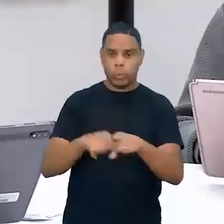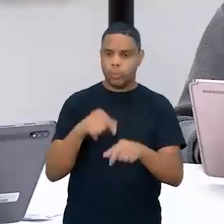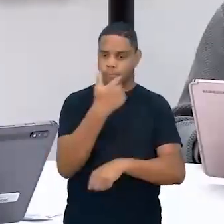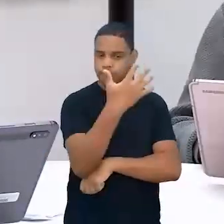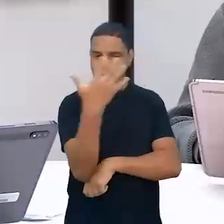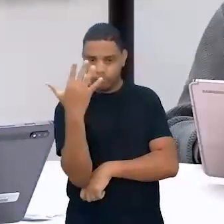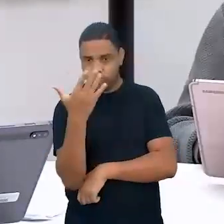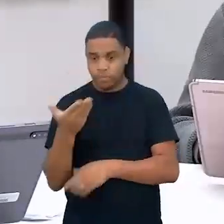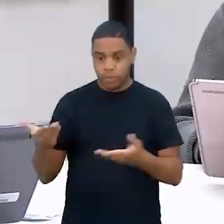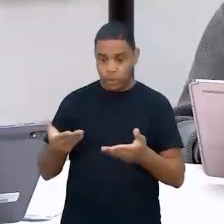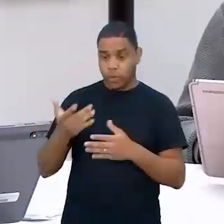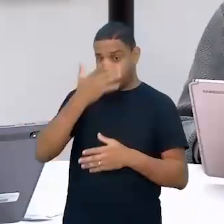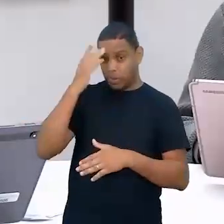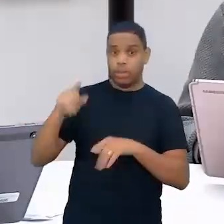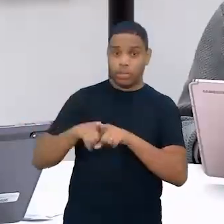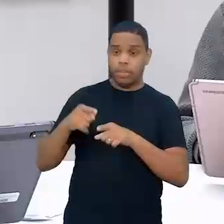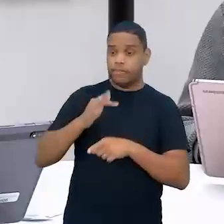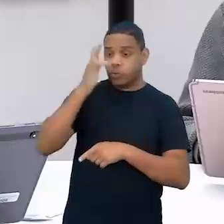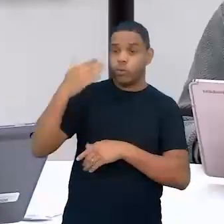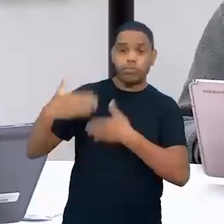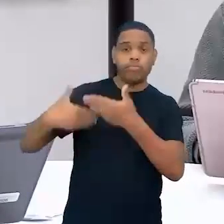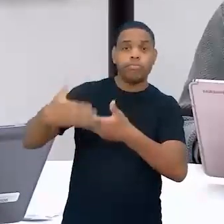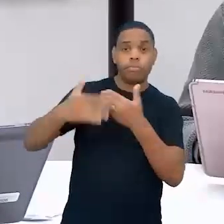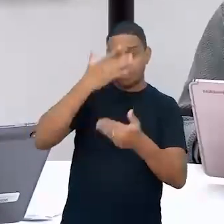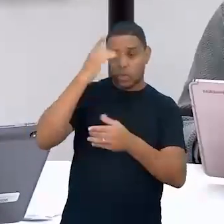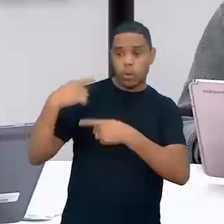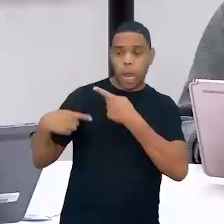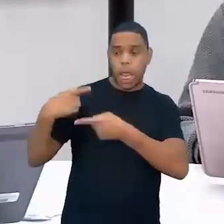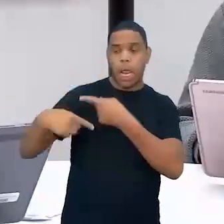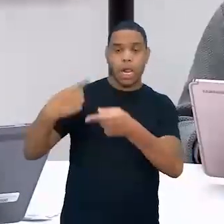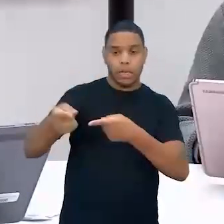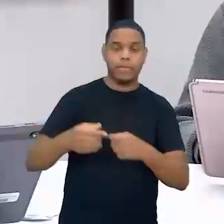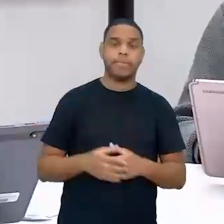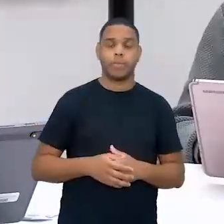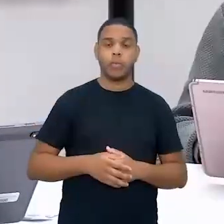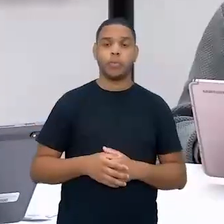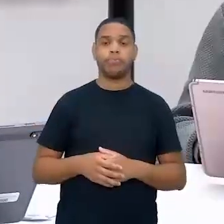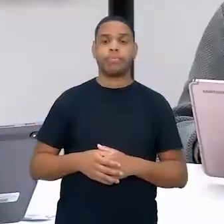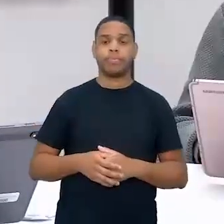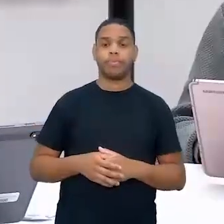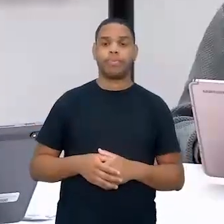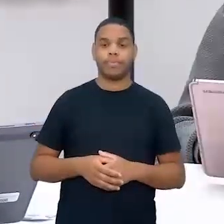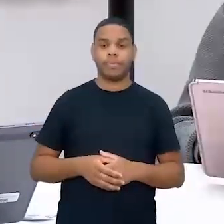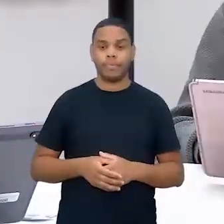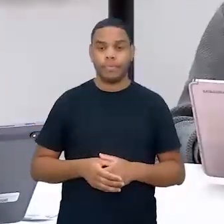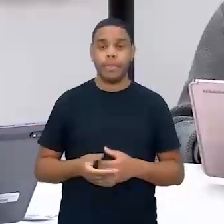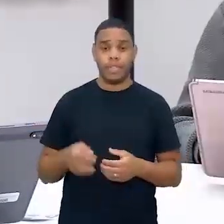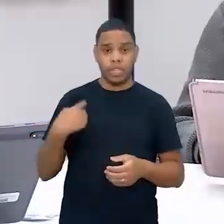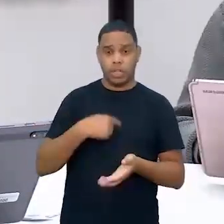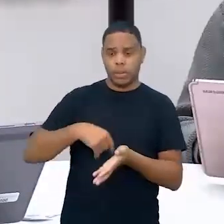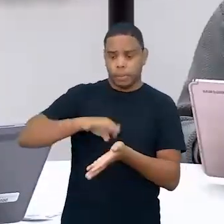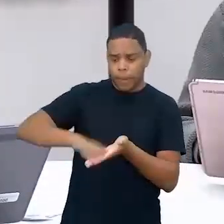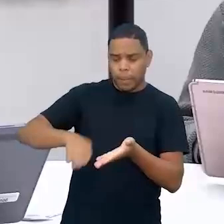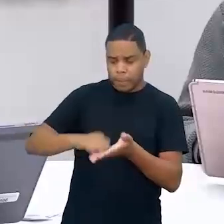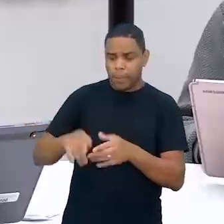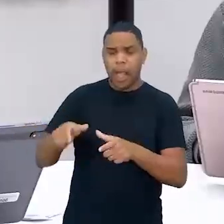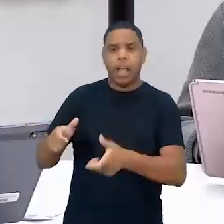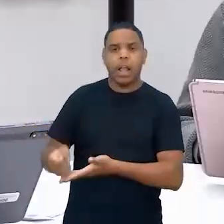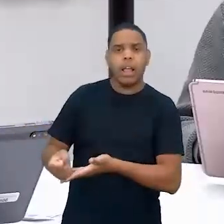as presentes e futuras gerações. E aí a gente cai numa questão que é: para onde vai tudo que a gente descarta,